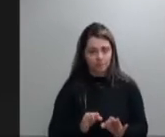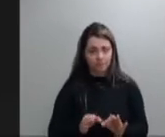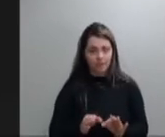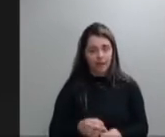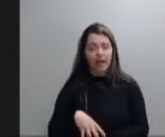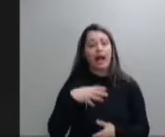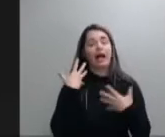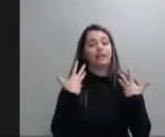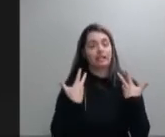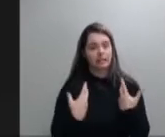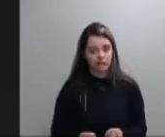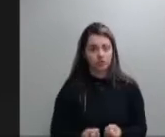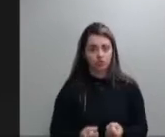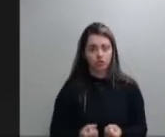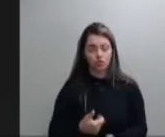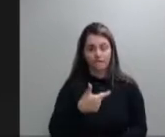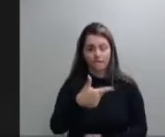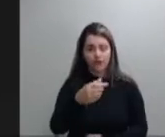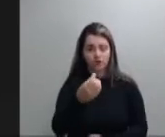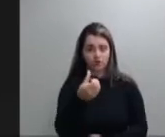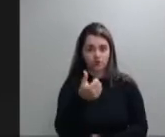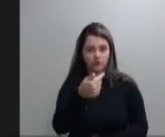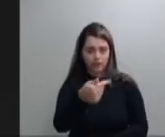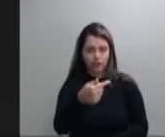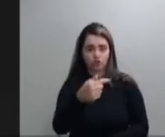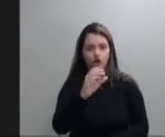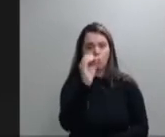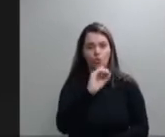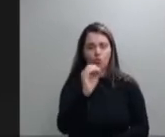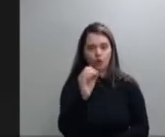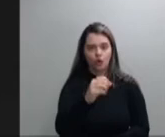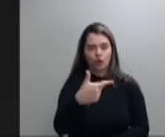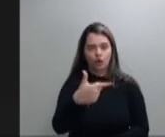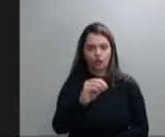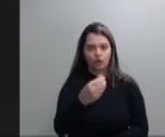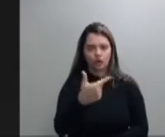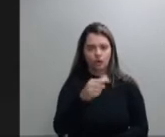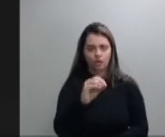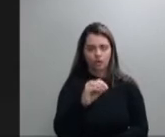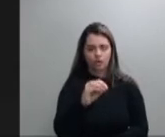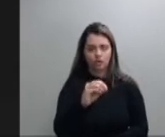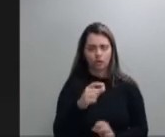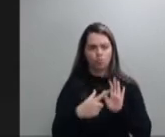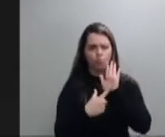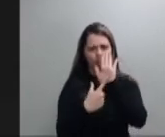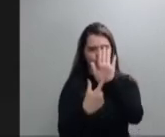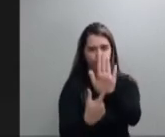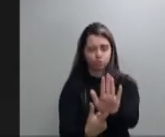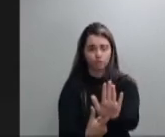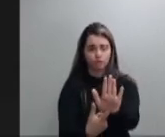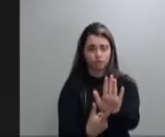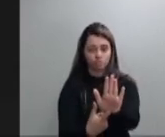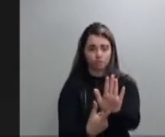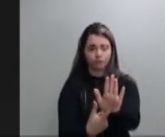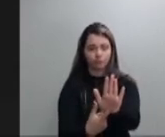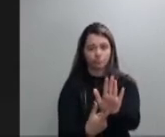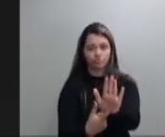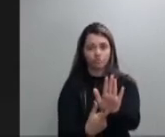exarada em 27 de outubro de 2015 de modo que demonstrada sua rigidez pela corte fiscalizadora